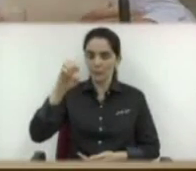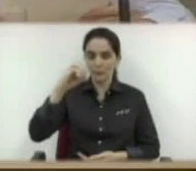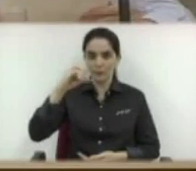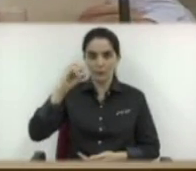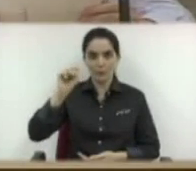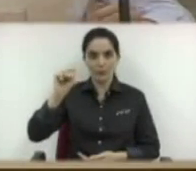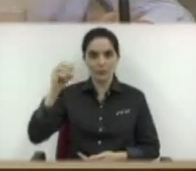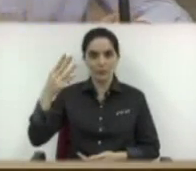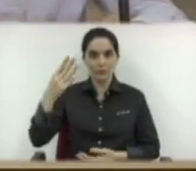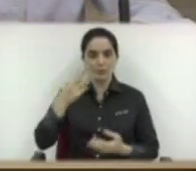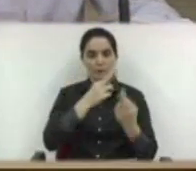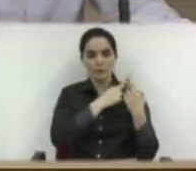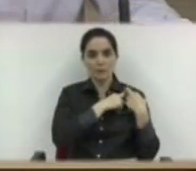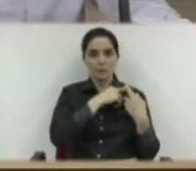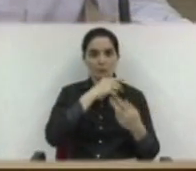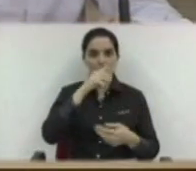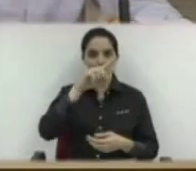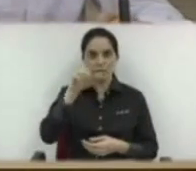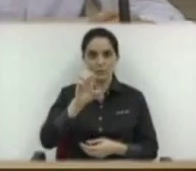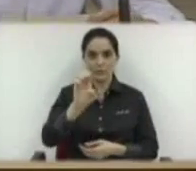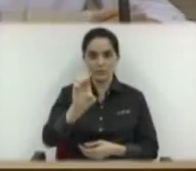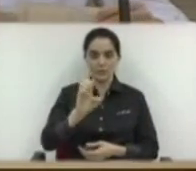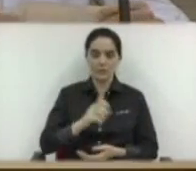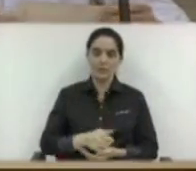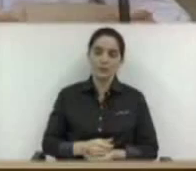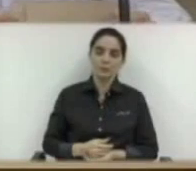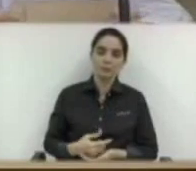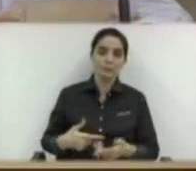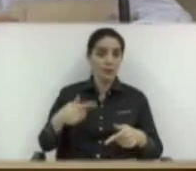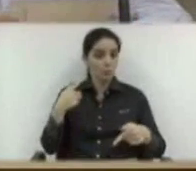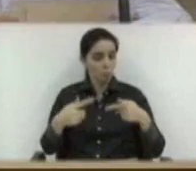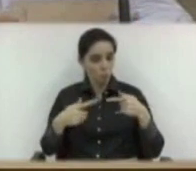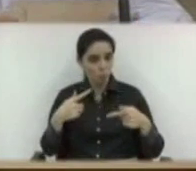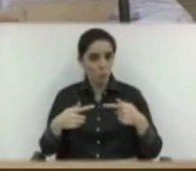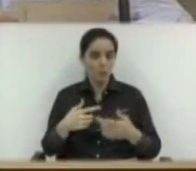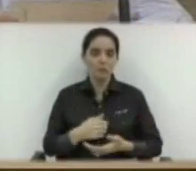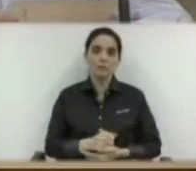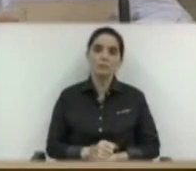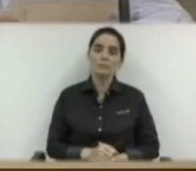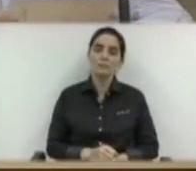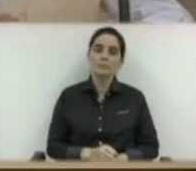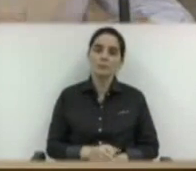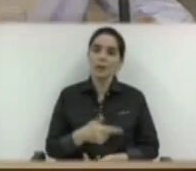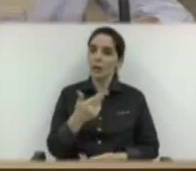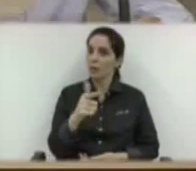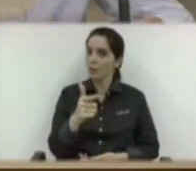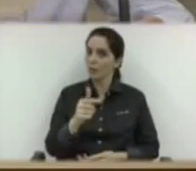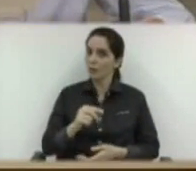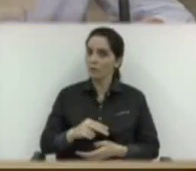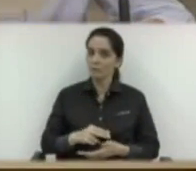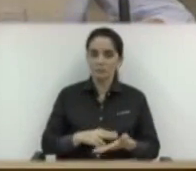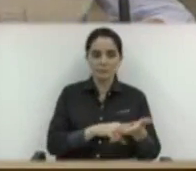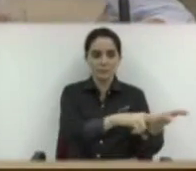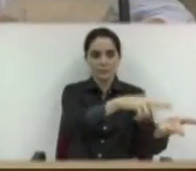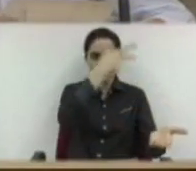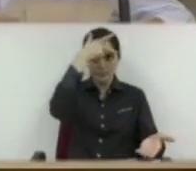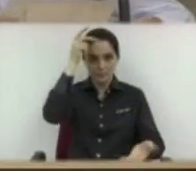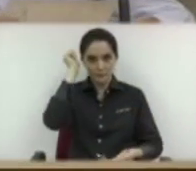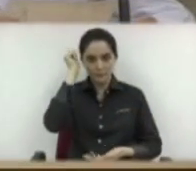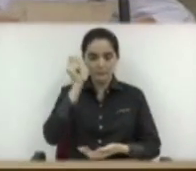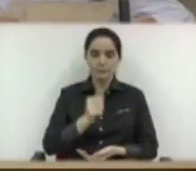1083/2015. Autor, vereador Zé da Mix. Requerimento número 1083 em discussão. Não havendo quem queira, encaminhe-se ao